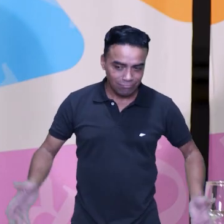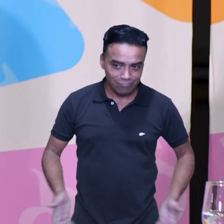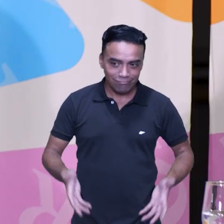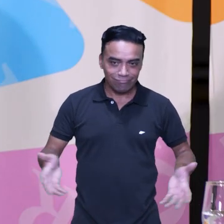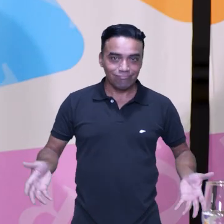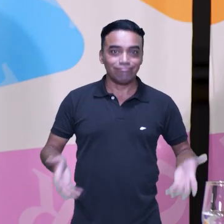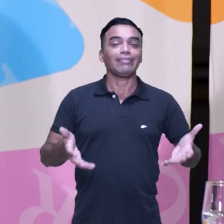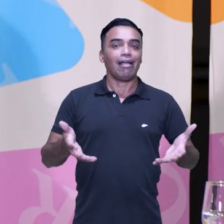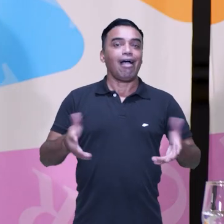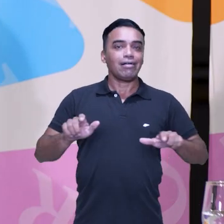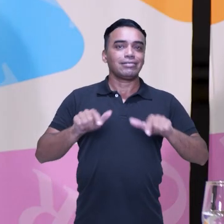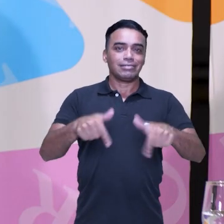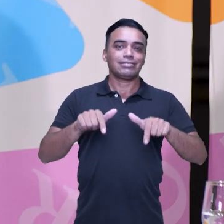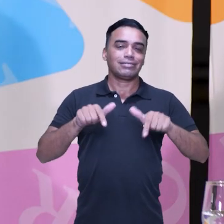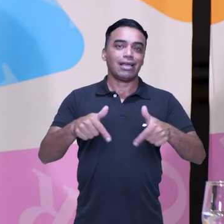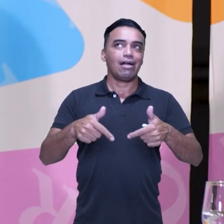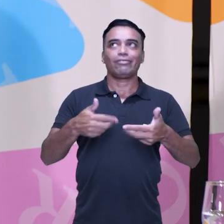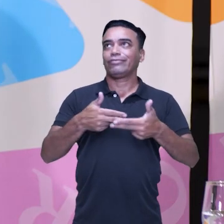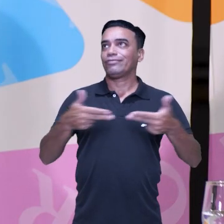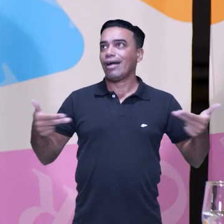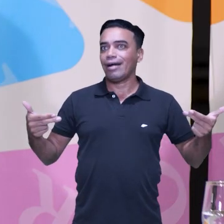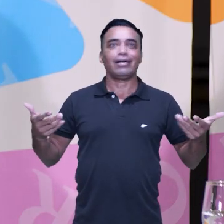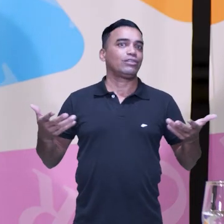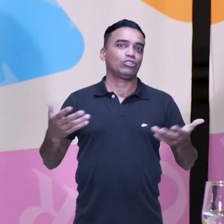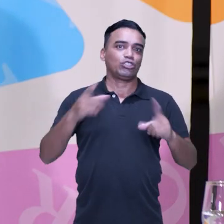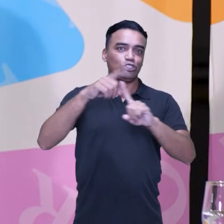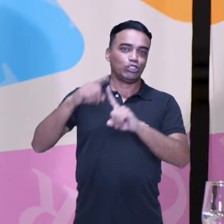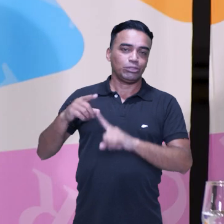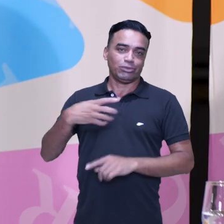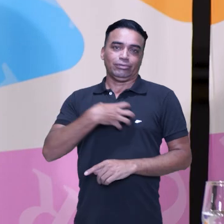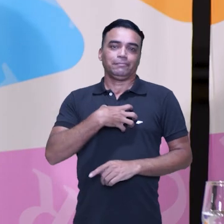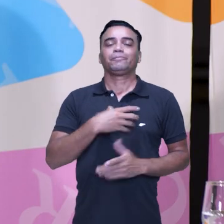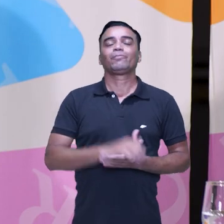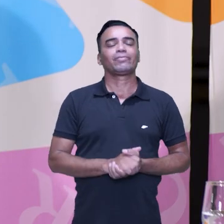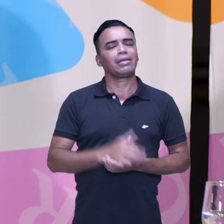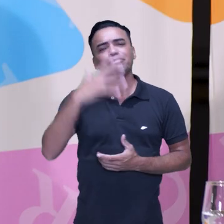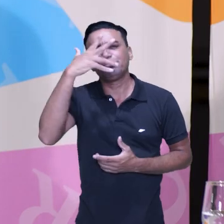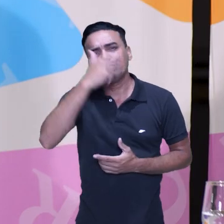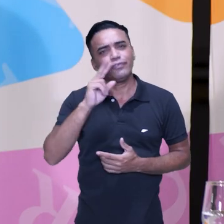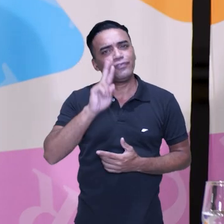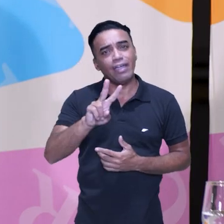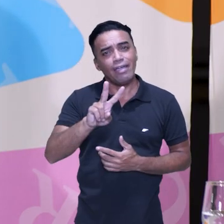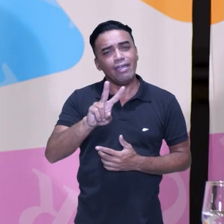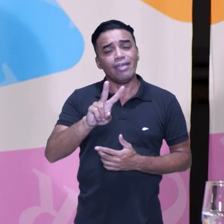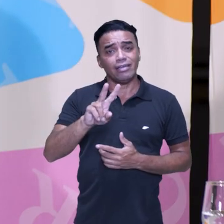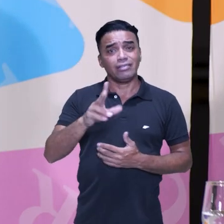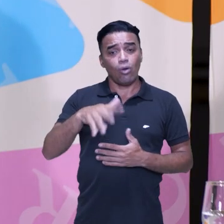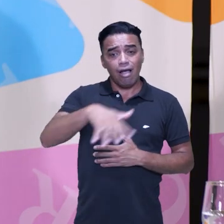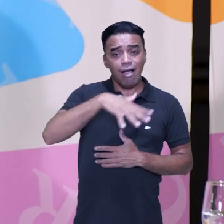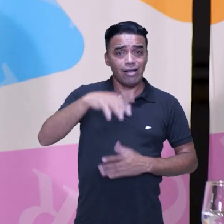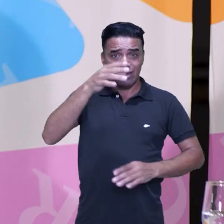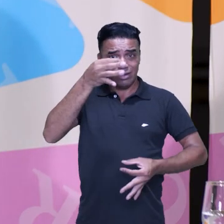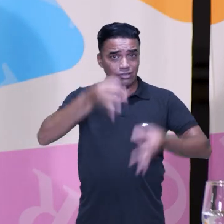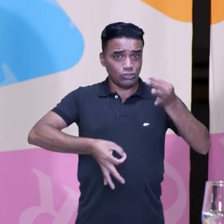incentivando esse tipo de ações por meio de outros instrumentos, e é muito bonito ver como o direito ele pode dialogar